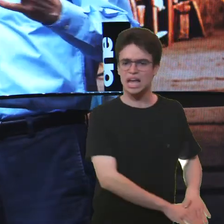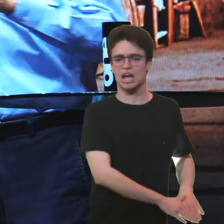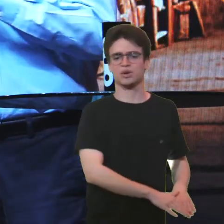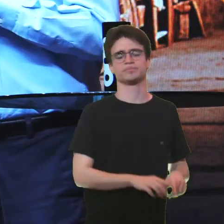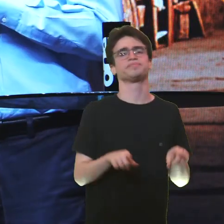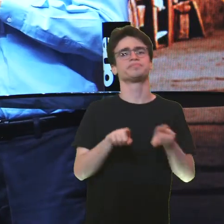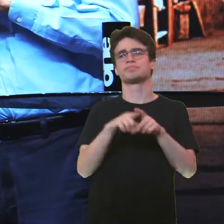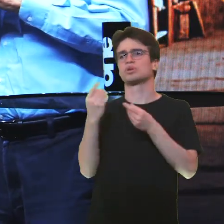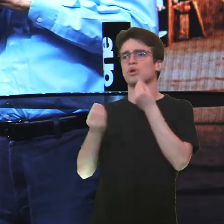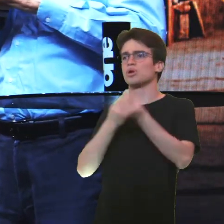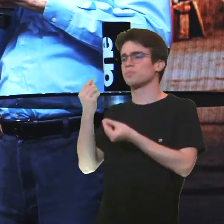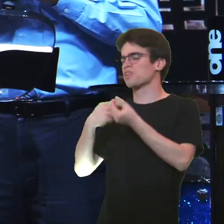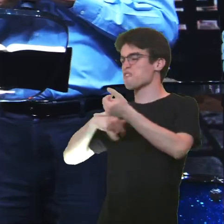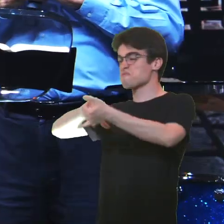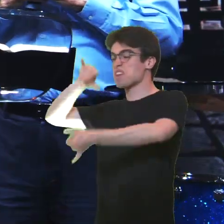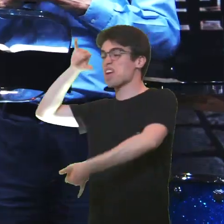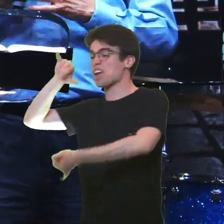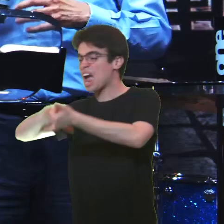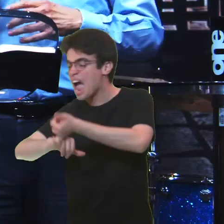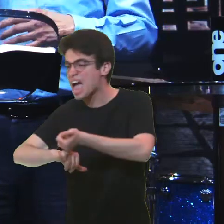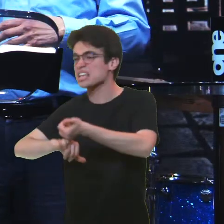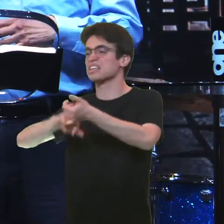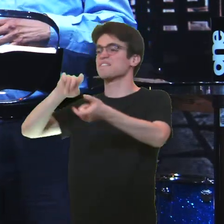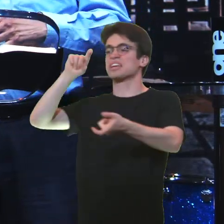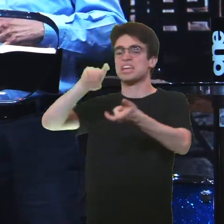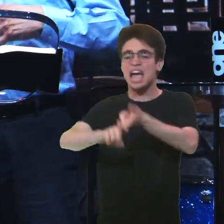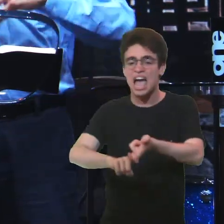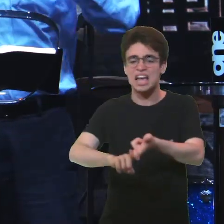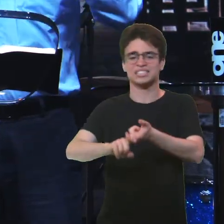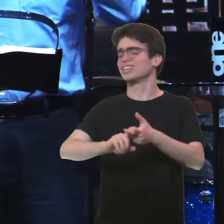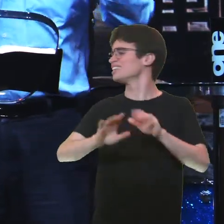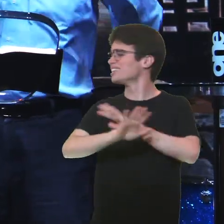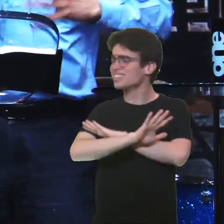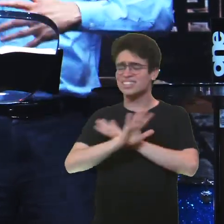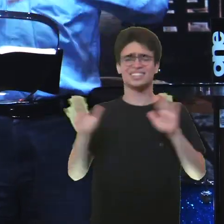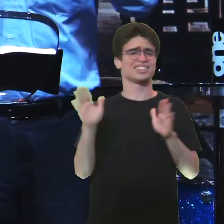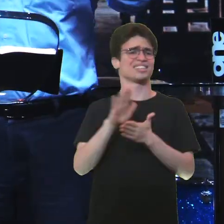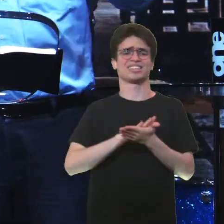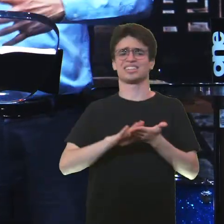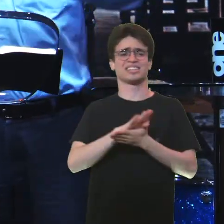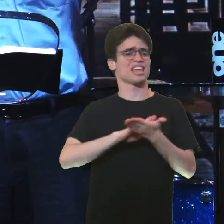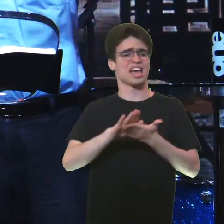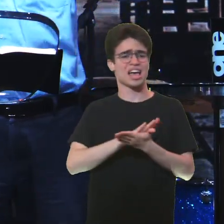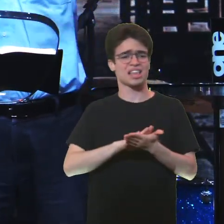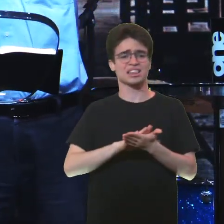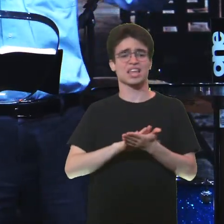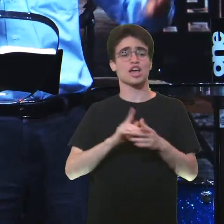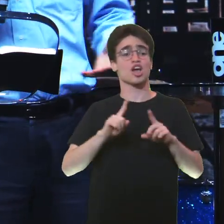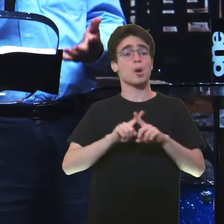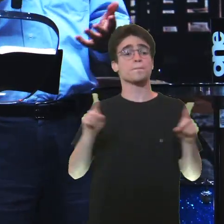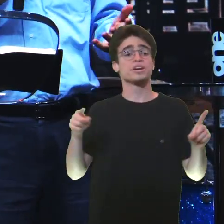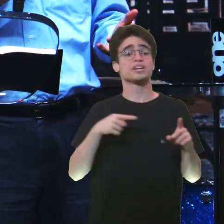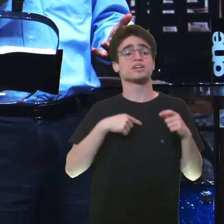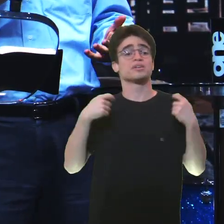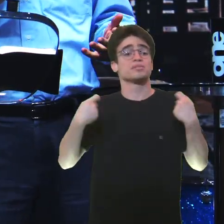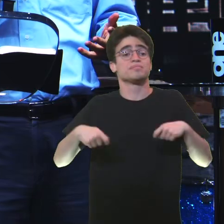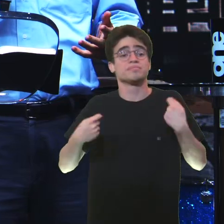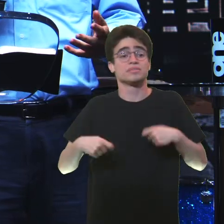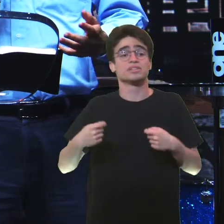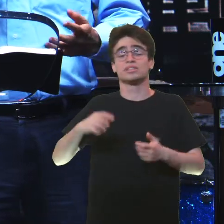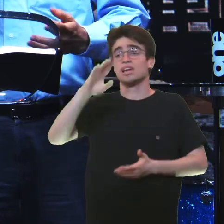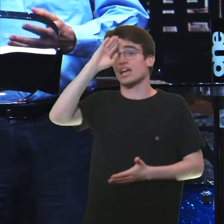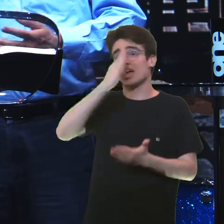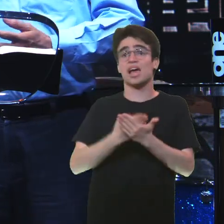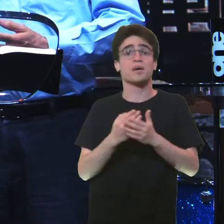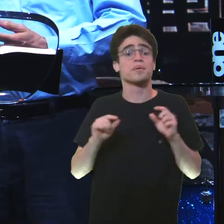la respuesta, Que não vejam vingança como a resposta. sino que comprendan que los conflictos se pueden solucionar Mas que compreendam